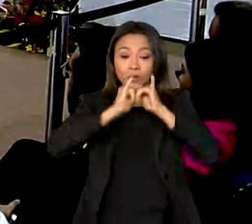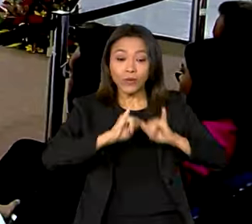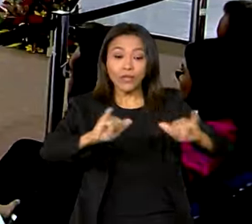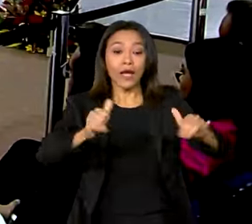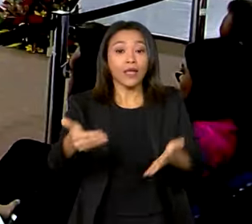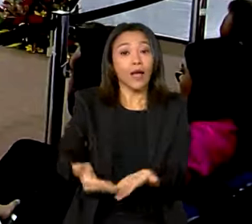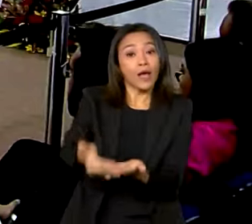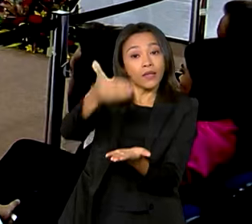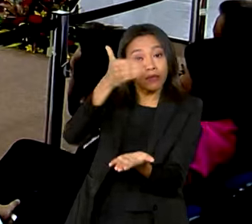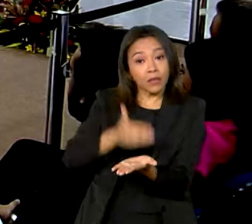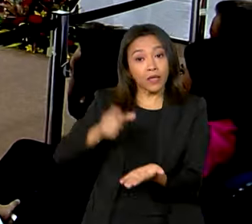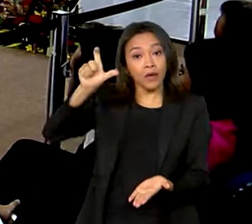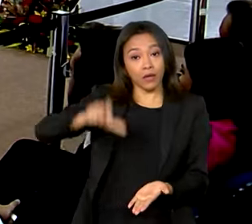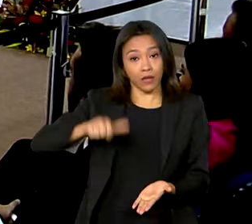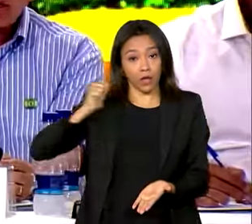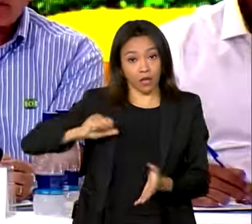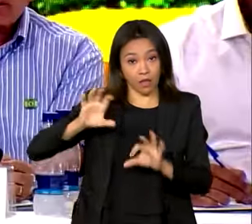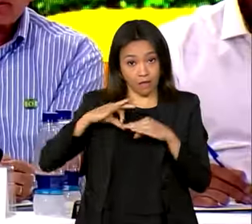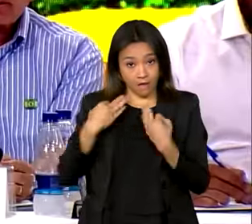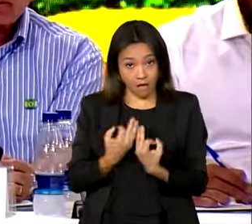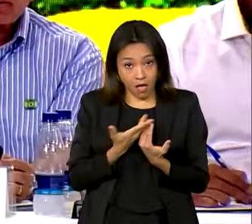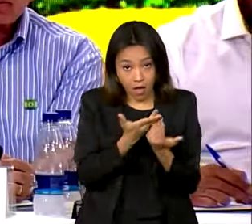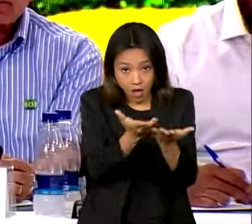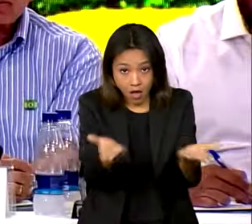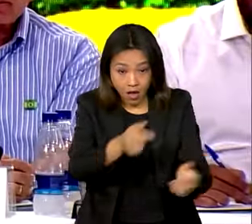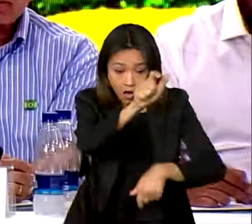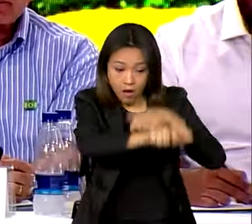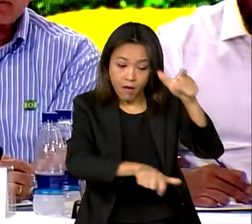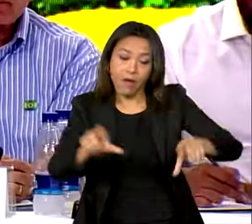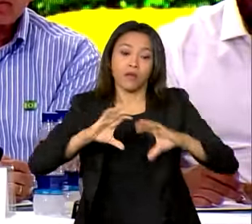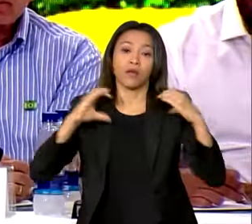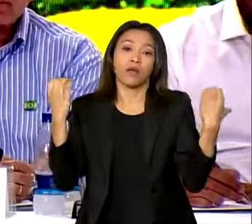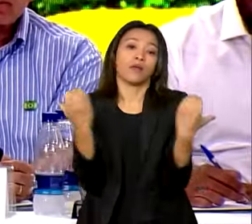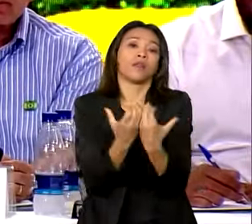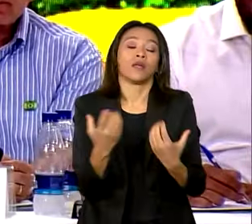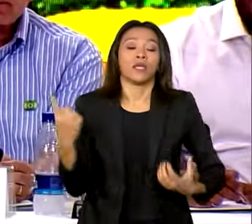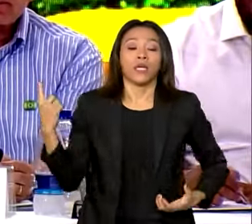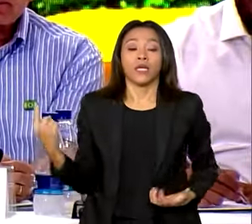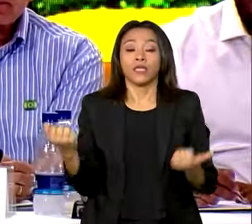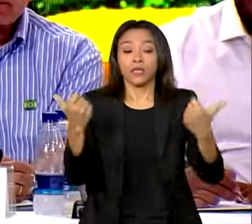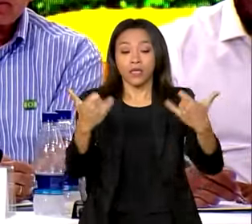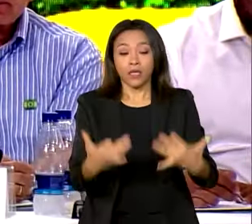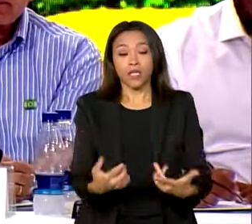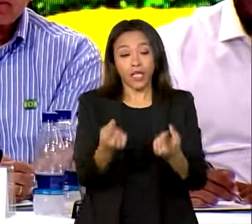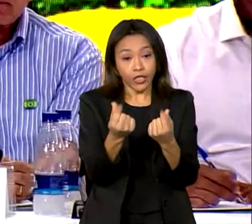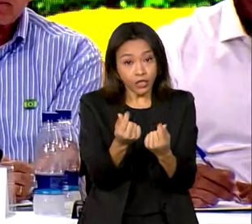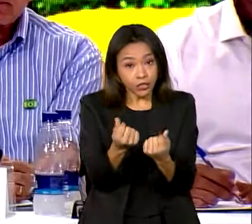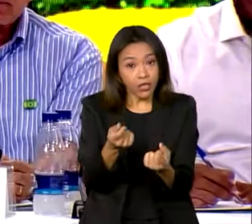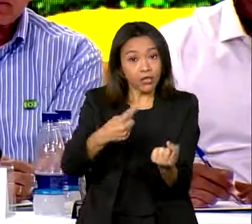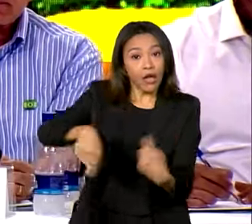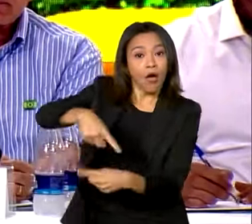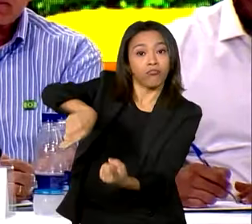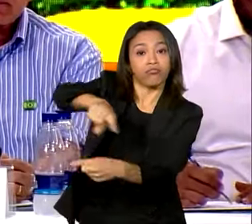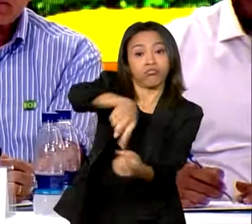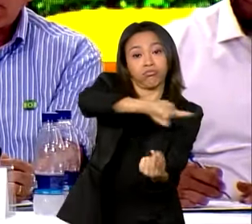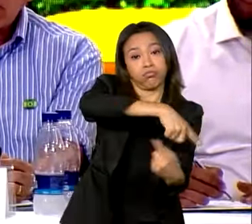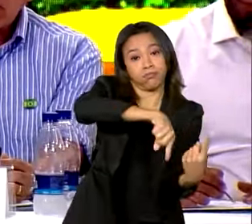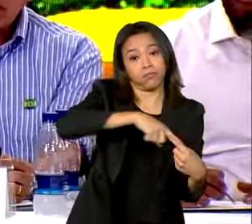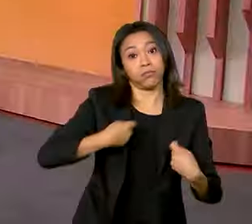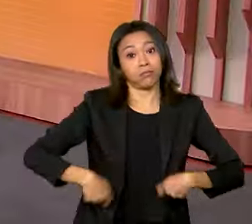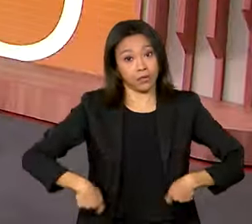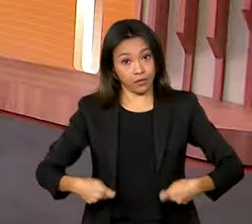Bolsa Família para as comunidades atingidas. É um dinheiro que circula na economia no momento de grande necessidade.